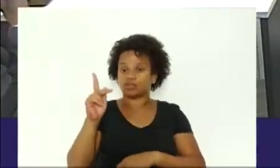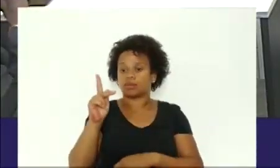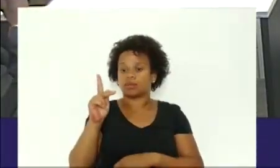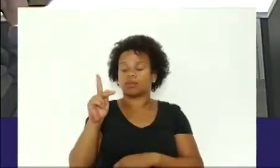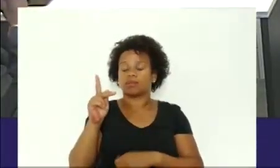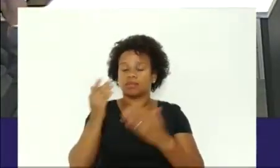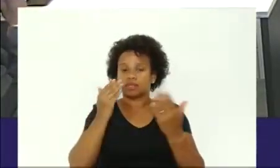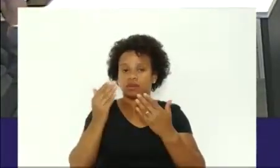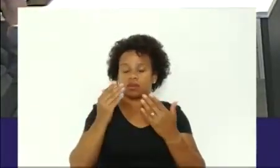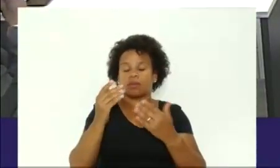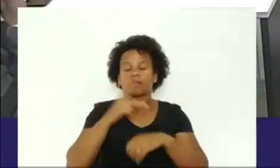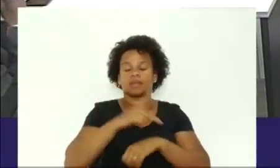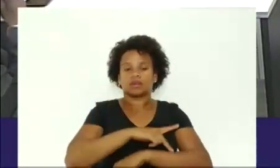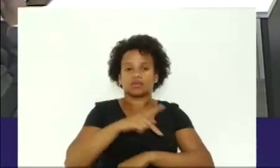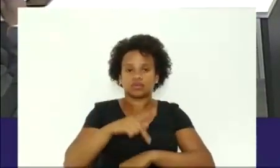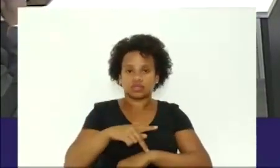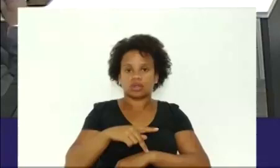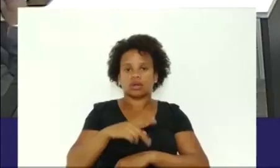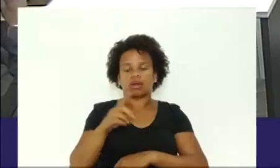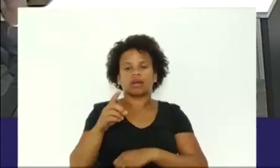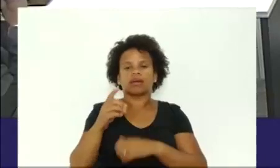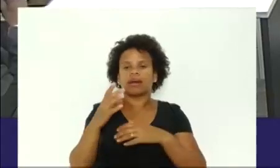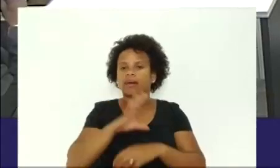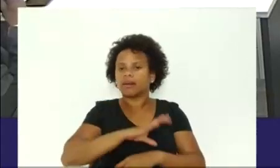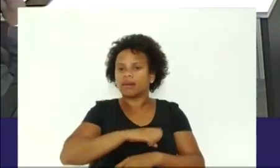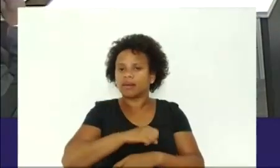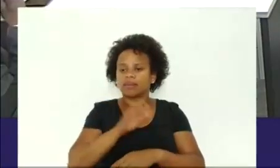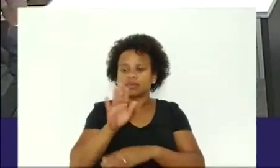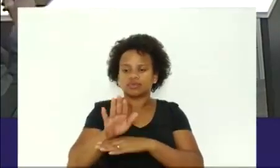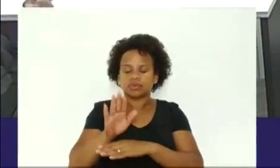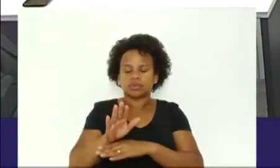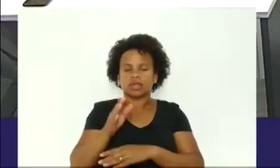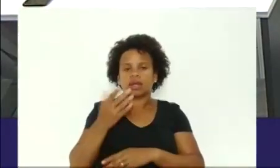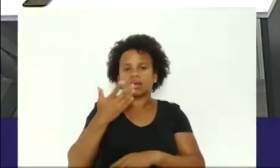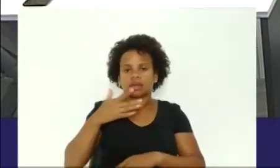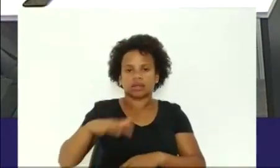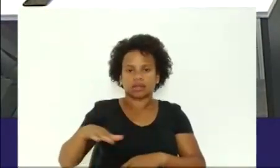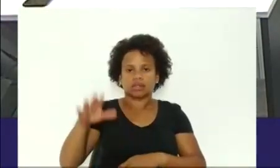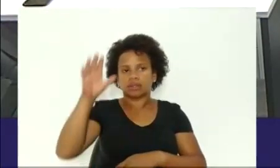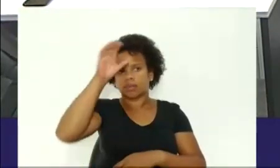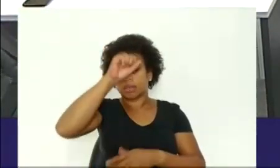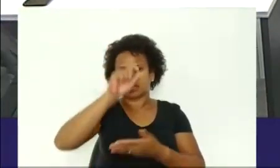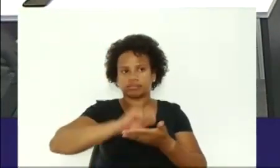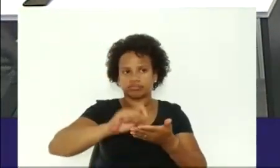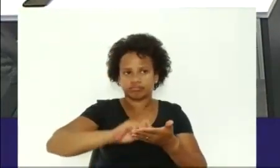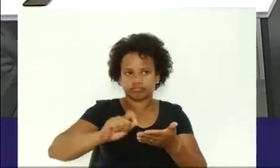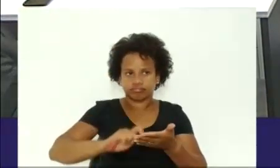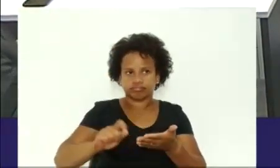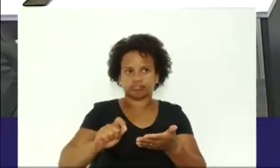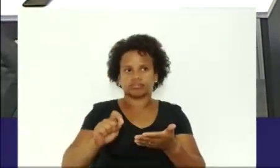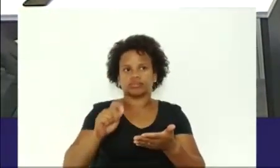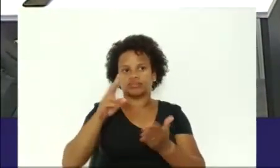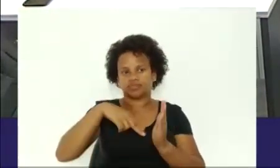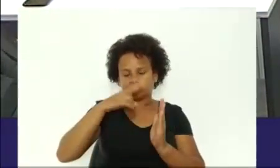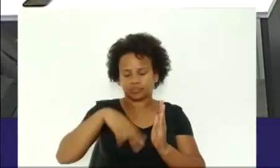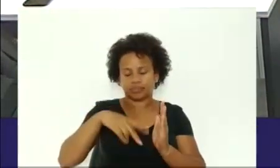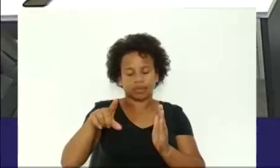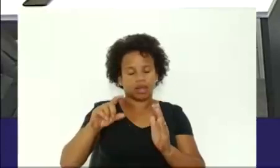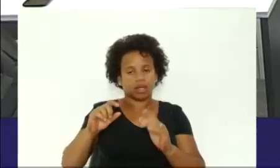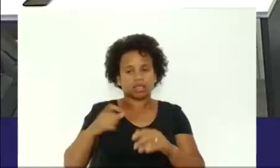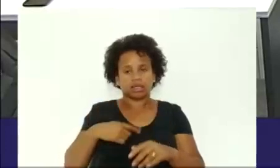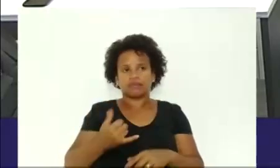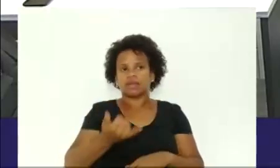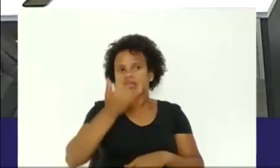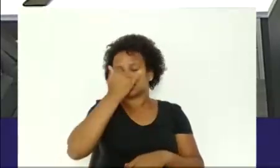paixão é a alfabetização das crianças. Após um acidente, sua maior luta e demonstração de força está em